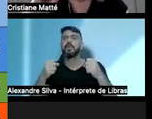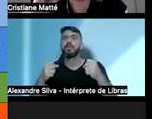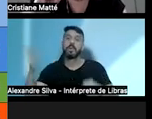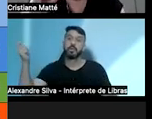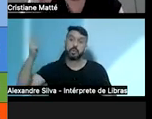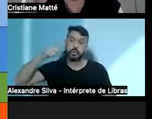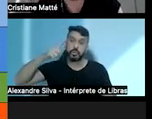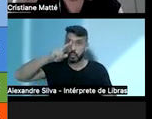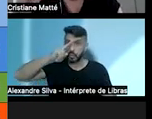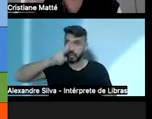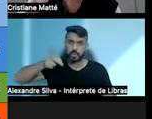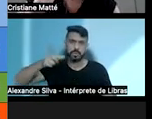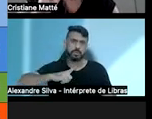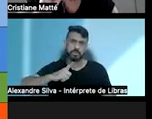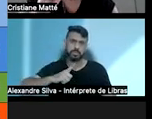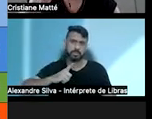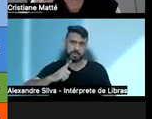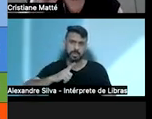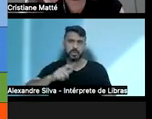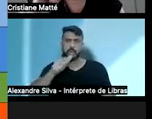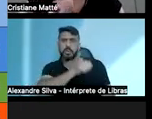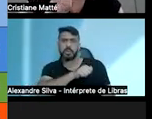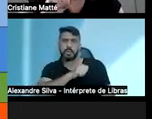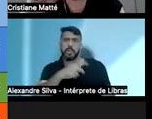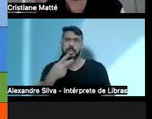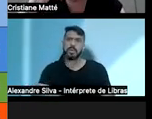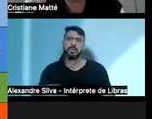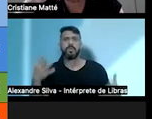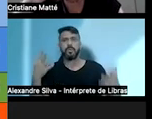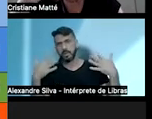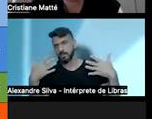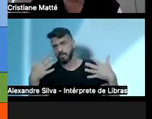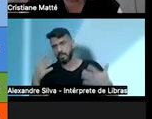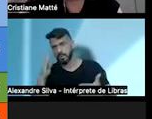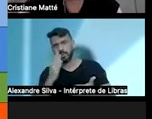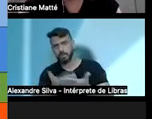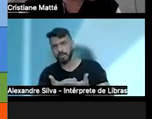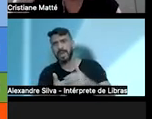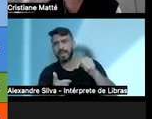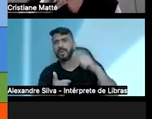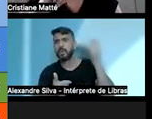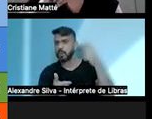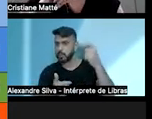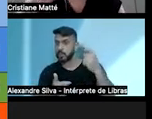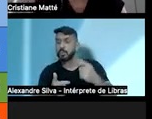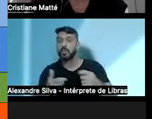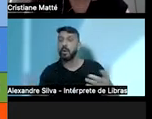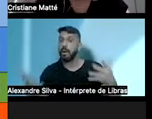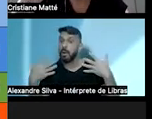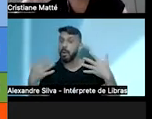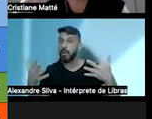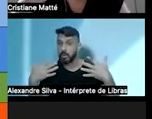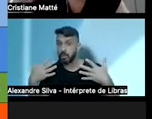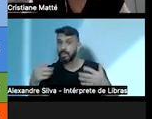nesse calorão que faz aí no Rio de Janeiro. E nem aqui no verão. A gente às vezes não acredita, né? Mas aqui no Rio Grande do Sul também faz muito calor.